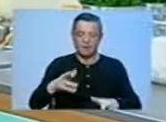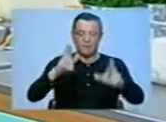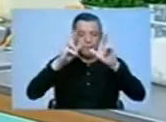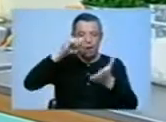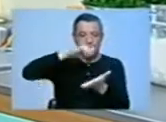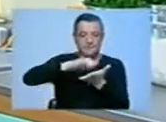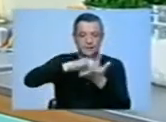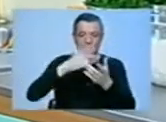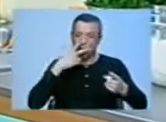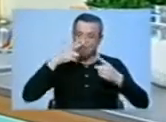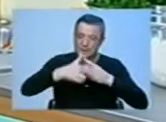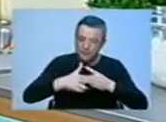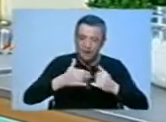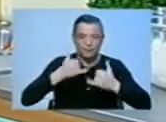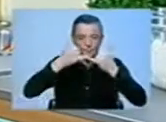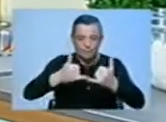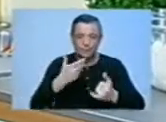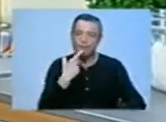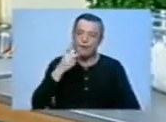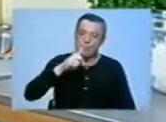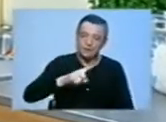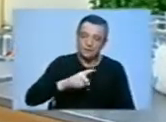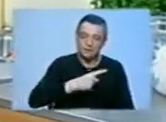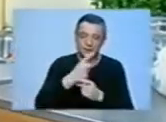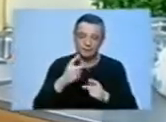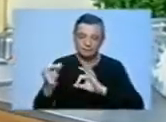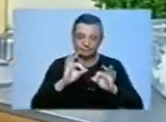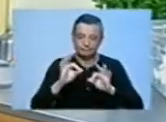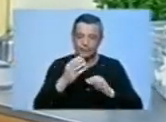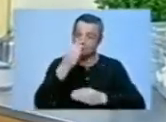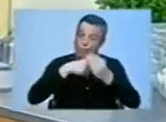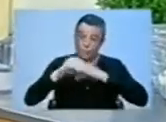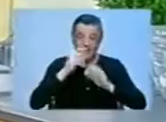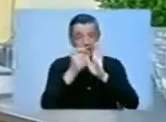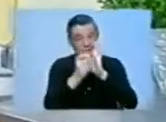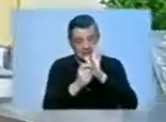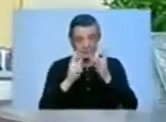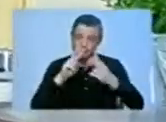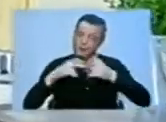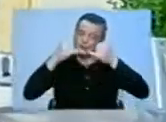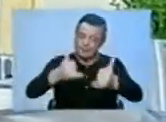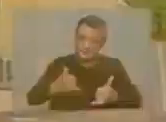fazemos um bom ano pra cá e já voltamos até porque temos que arranjar tempo para descansar até já